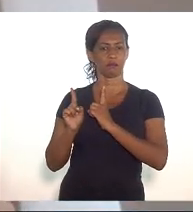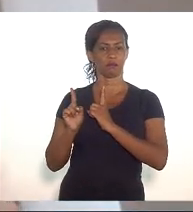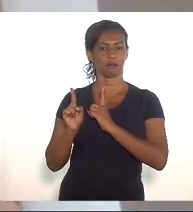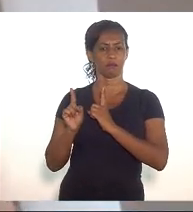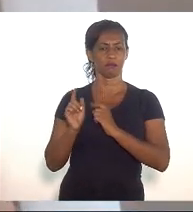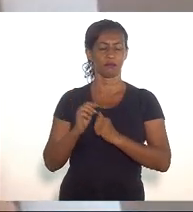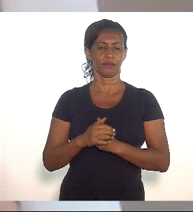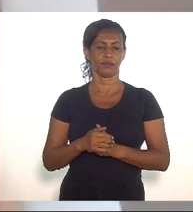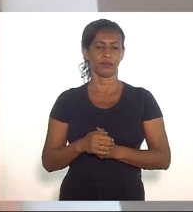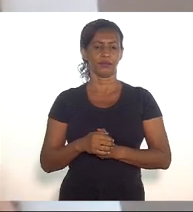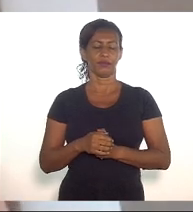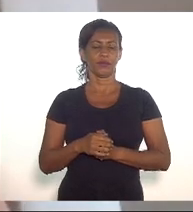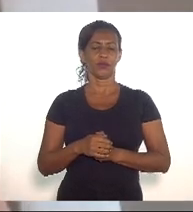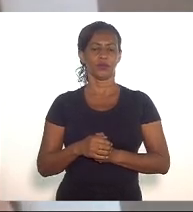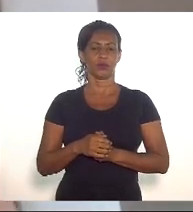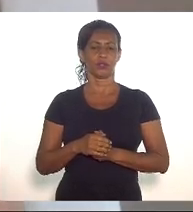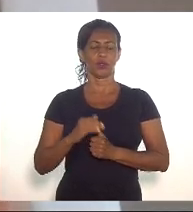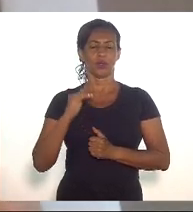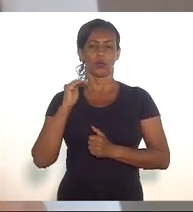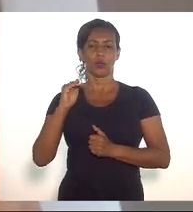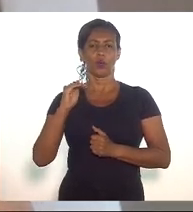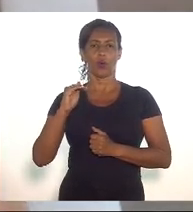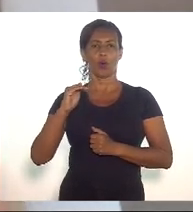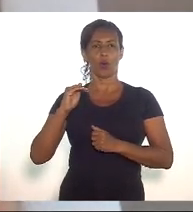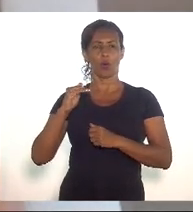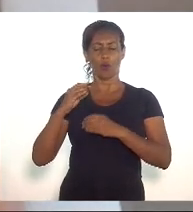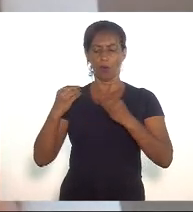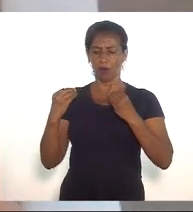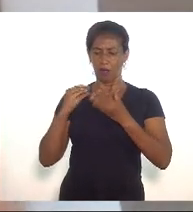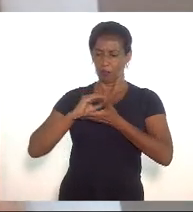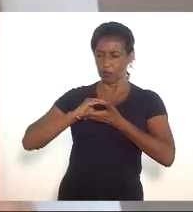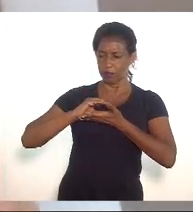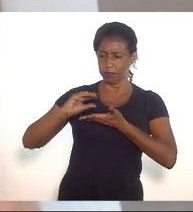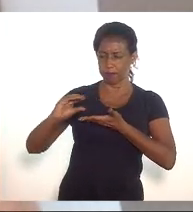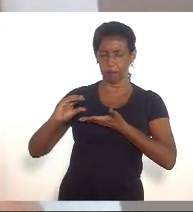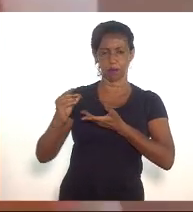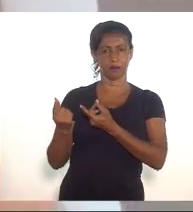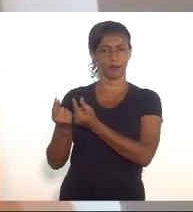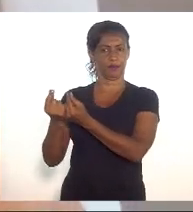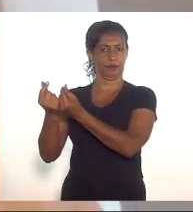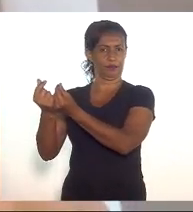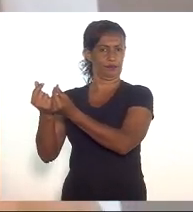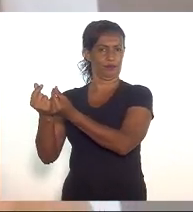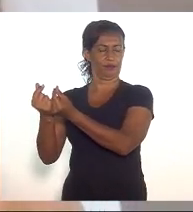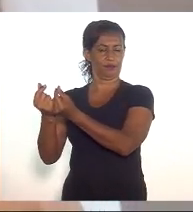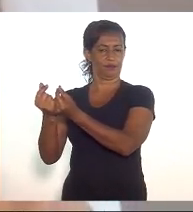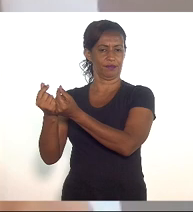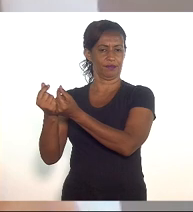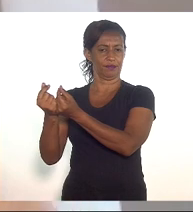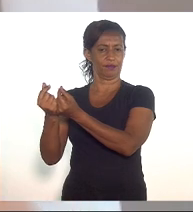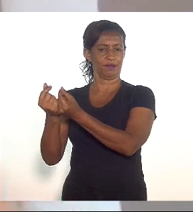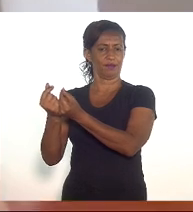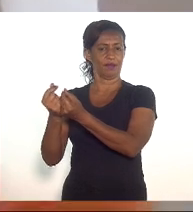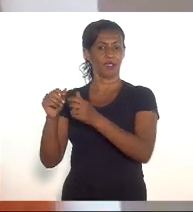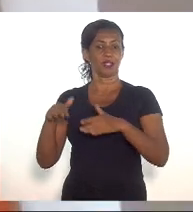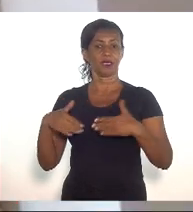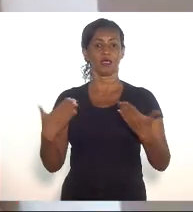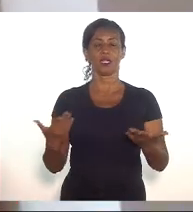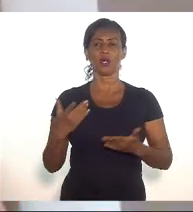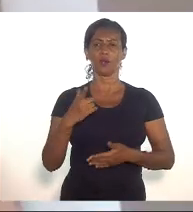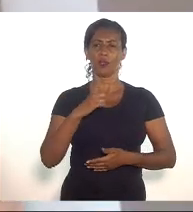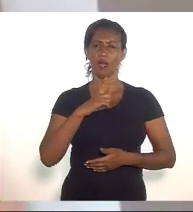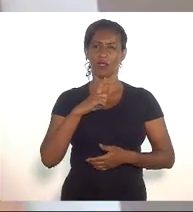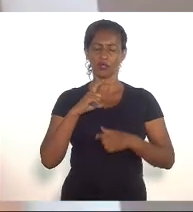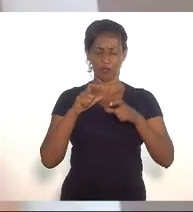da LOA com a execução orçamentária e com a execução financeira, digamos assim. Então, a gente vem aprimorando